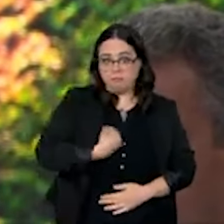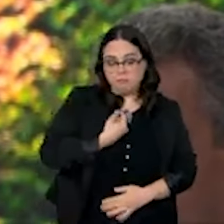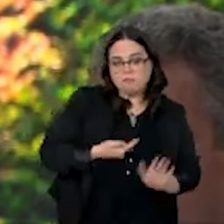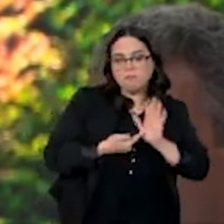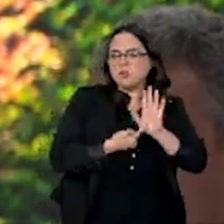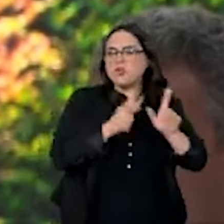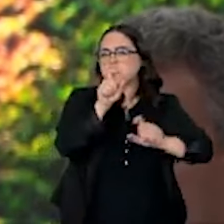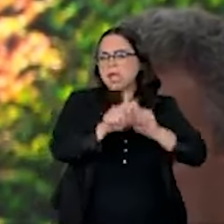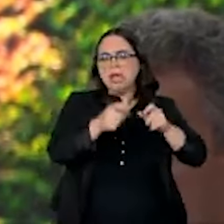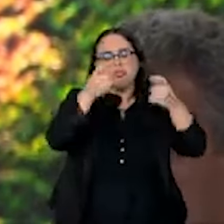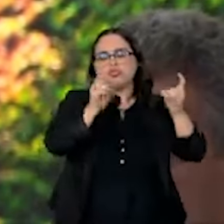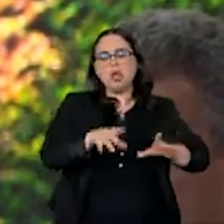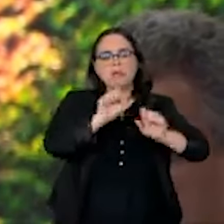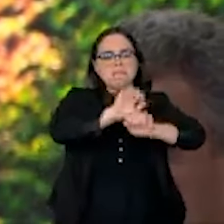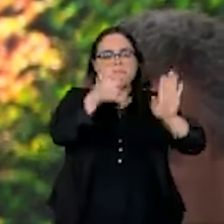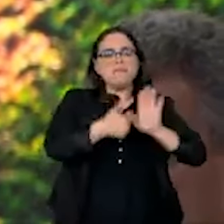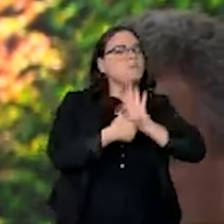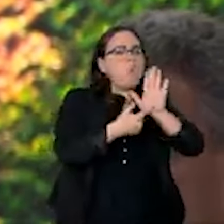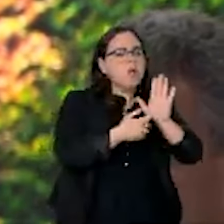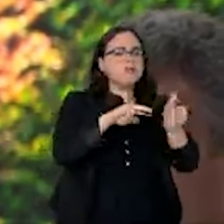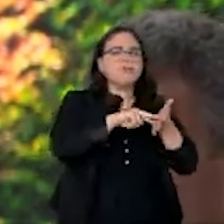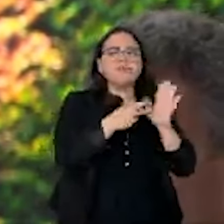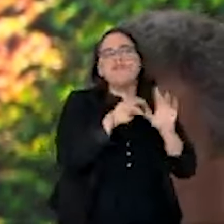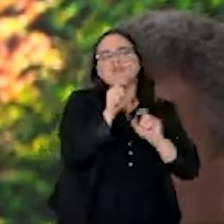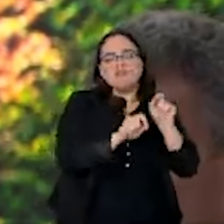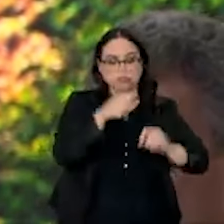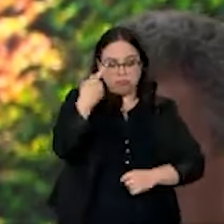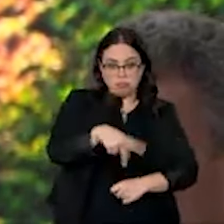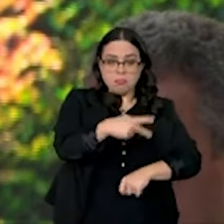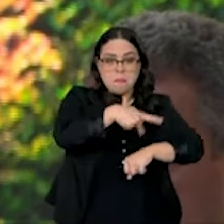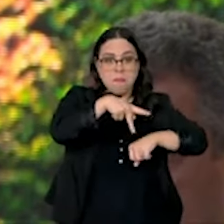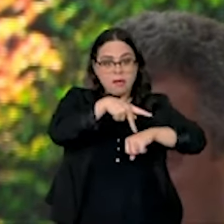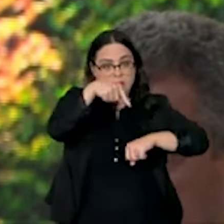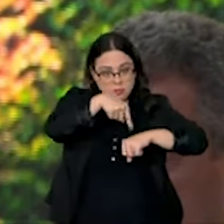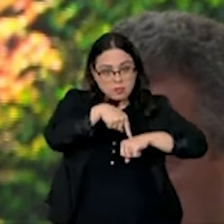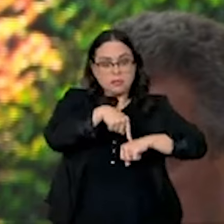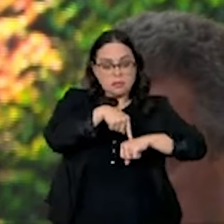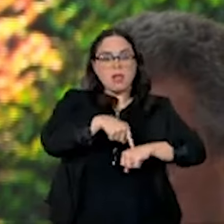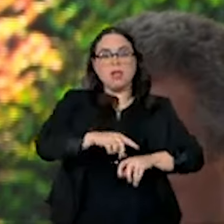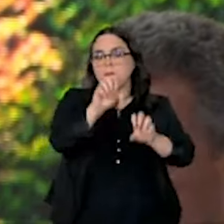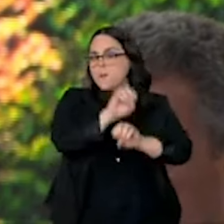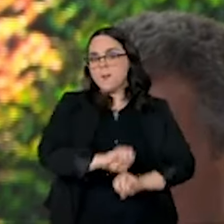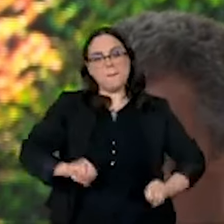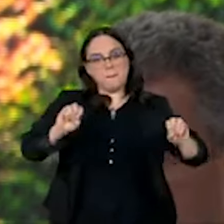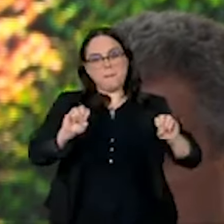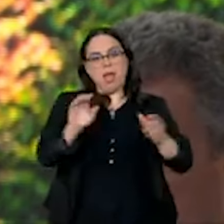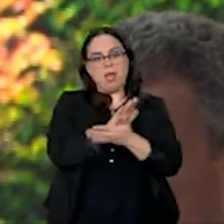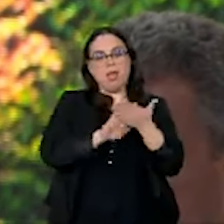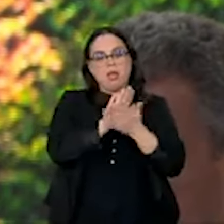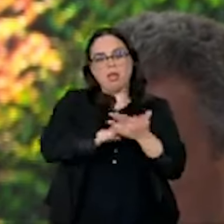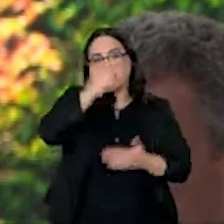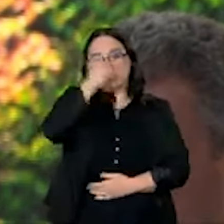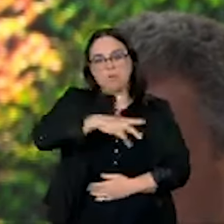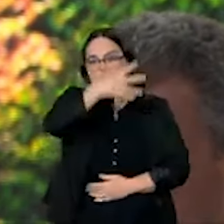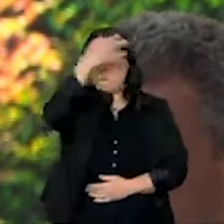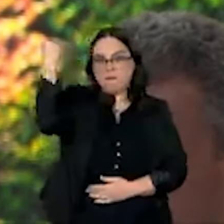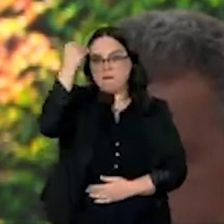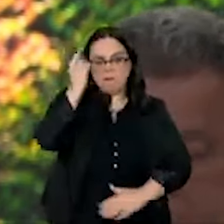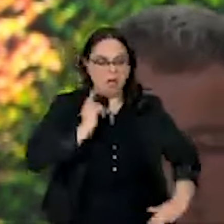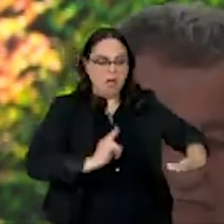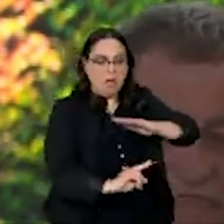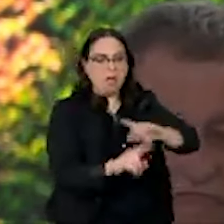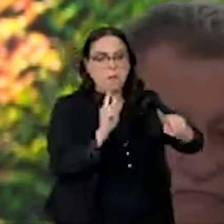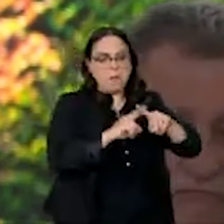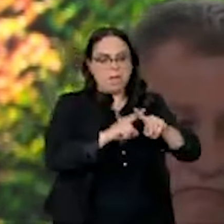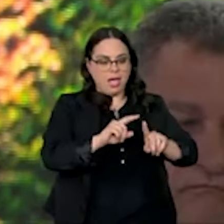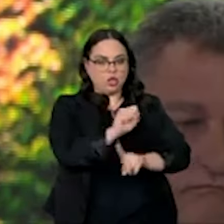para apenas mostrar o seguinte: neste país, ninguém será esquecido pela sua